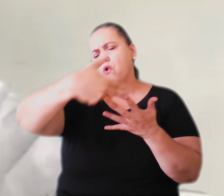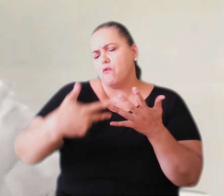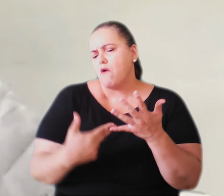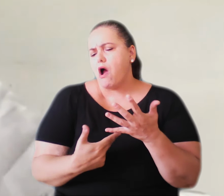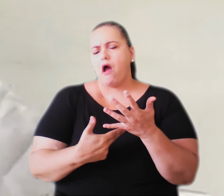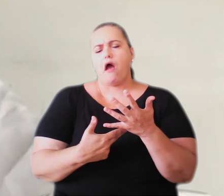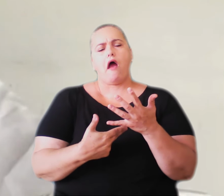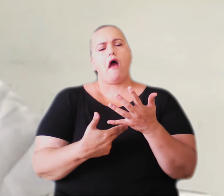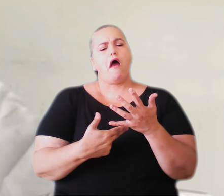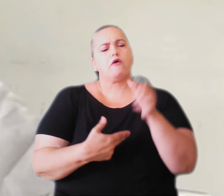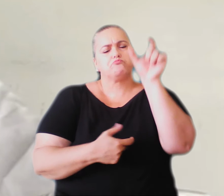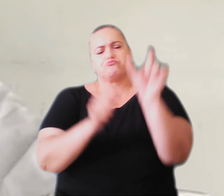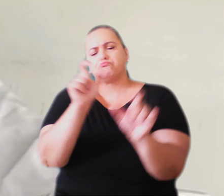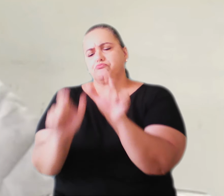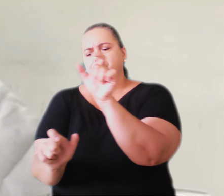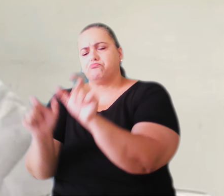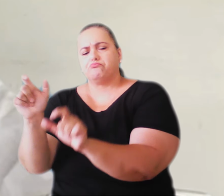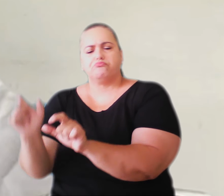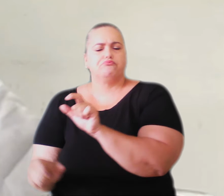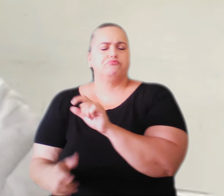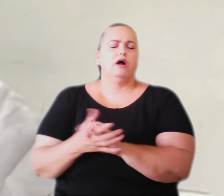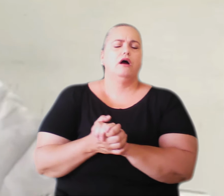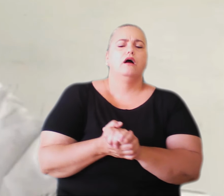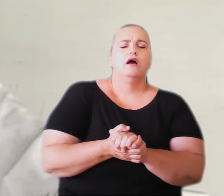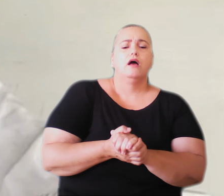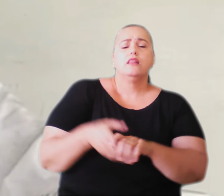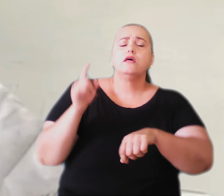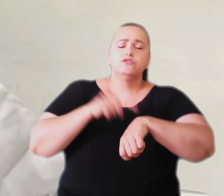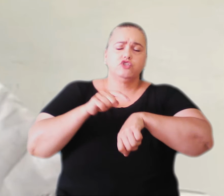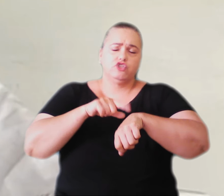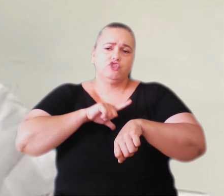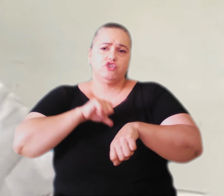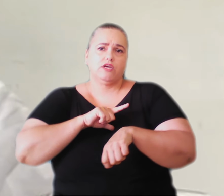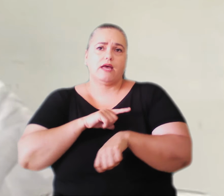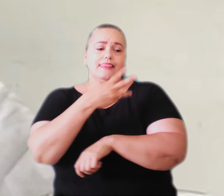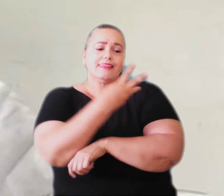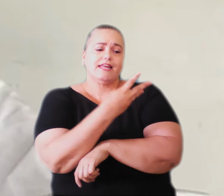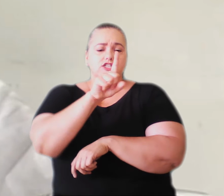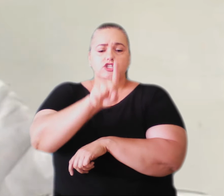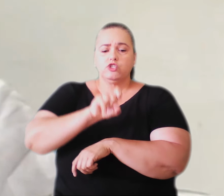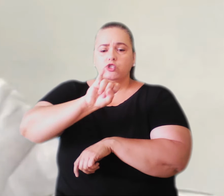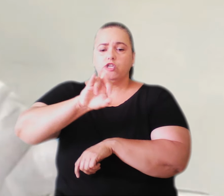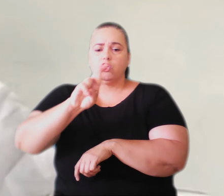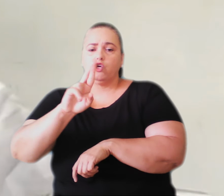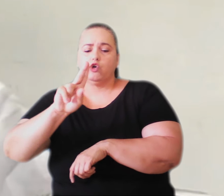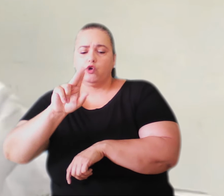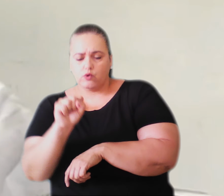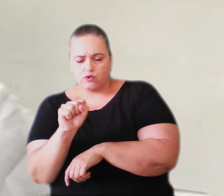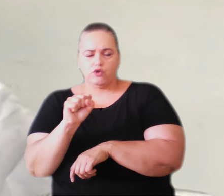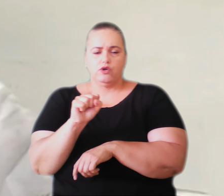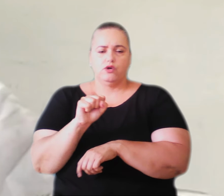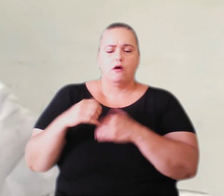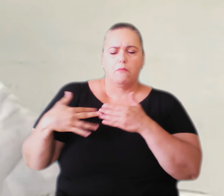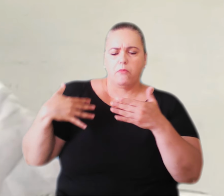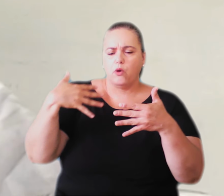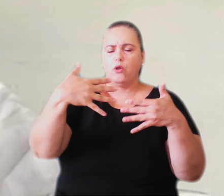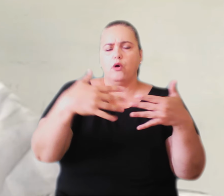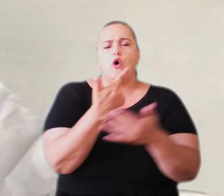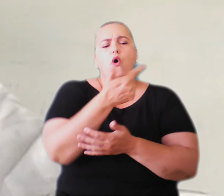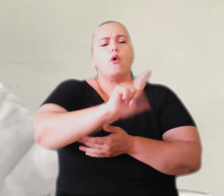parece, mais a ligação aí. É, na época ainda tinha os Três Chirus, mas foram lá os Três Chirus, mas eu digo